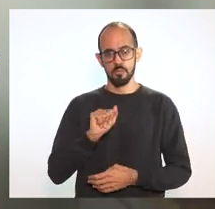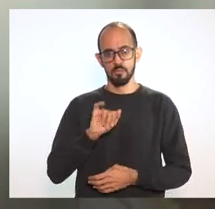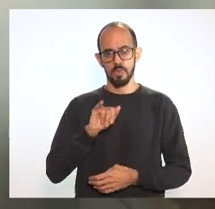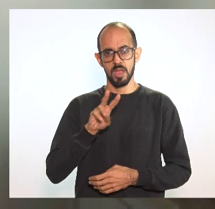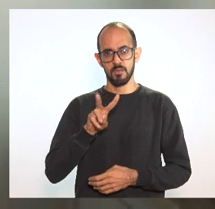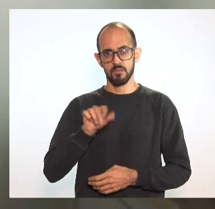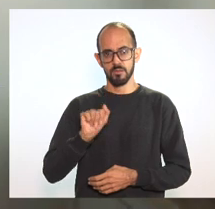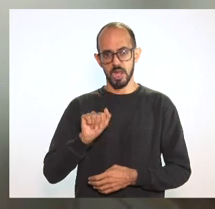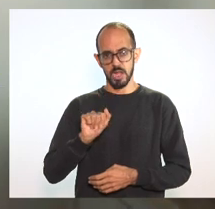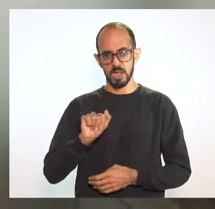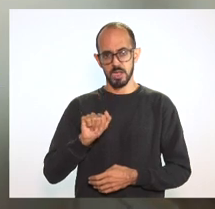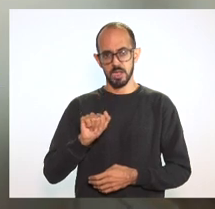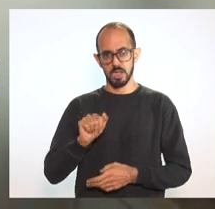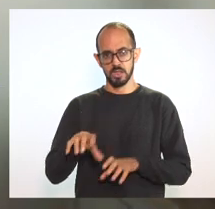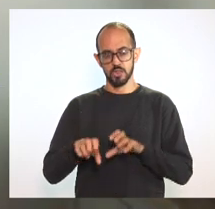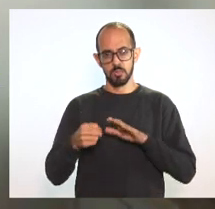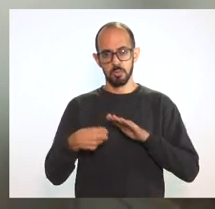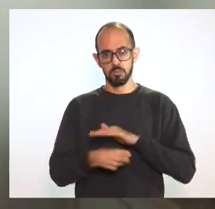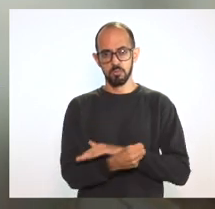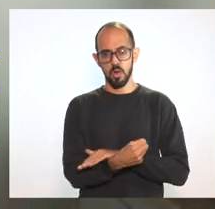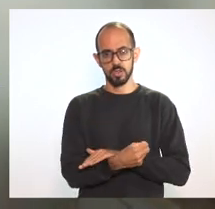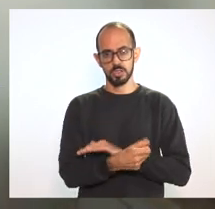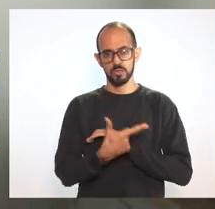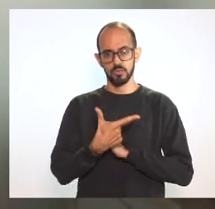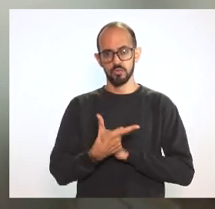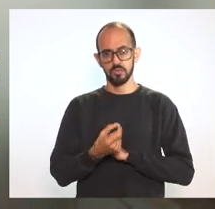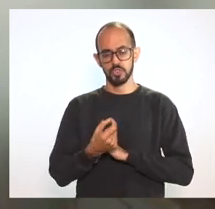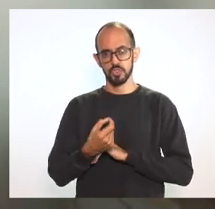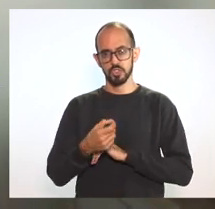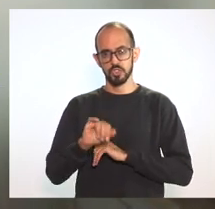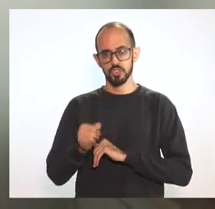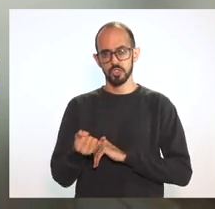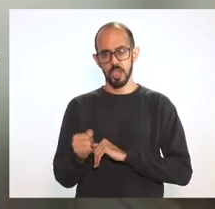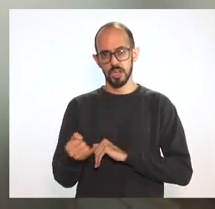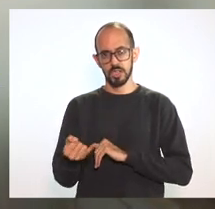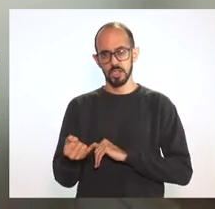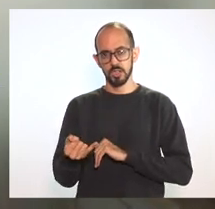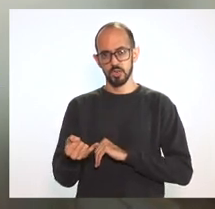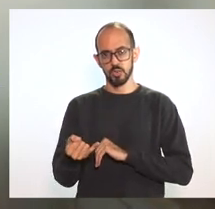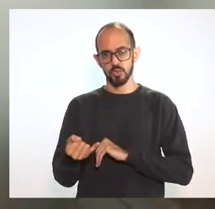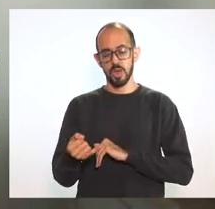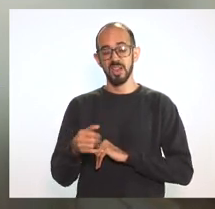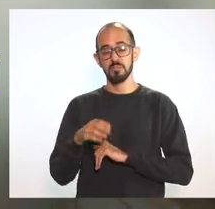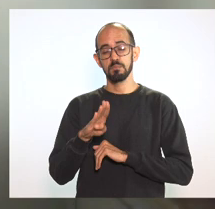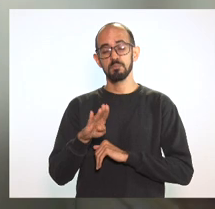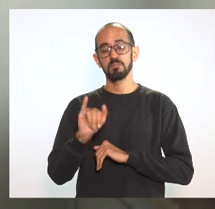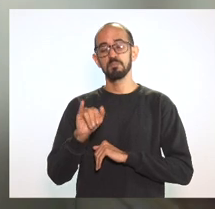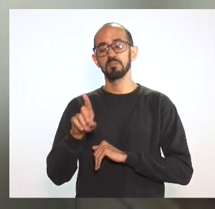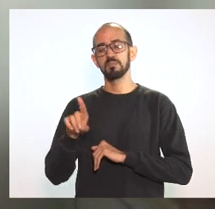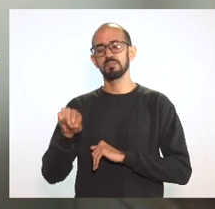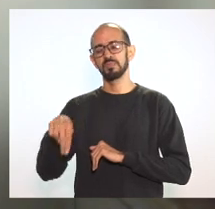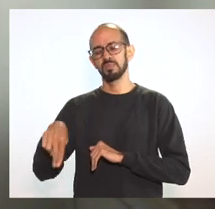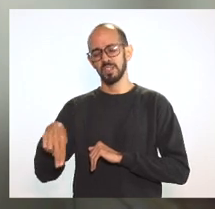20 de janeiro de 2021, nos Estados Unidos, substituindo